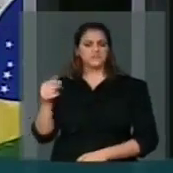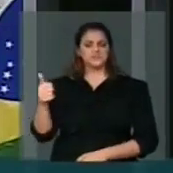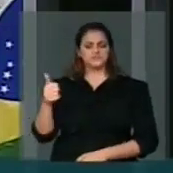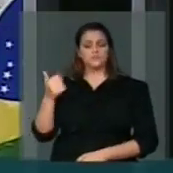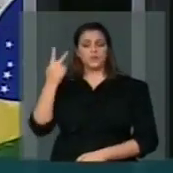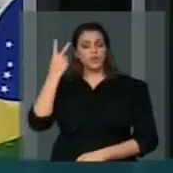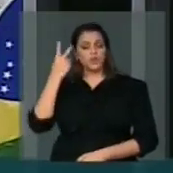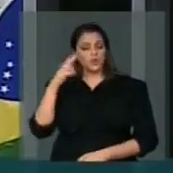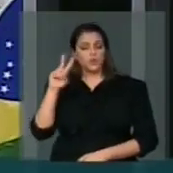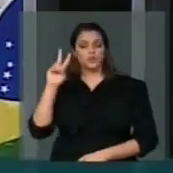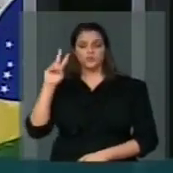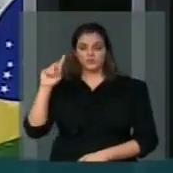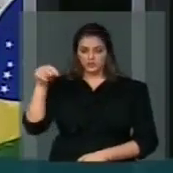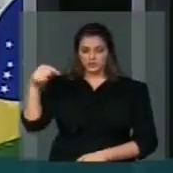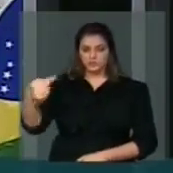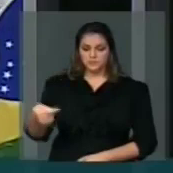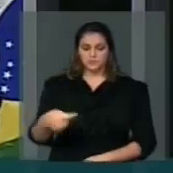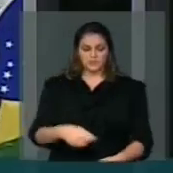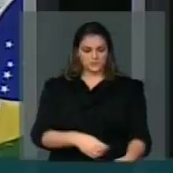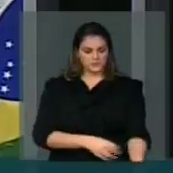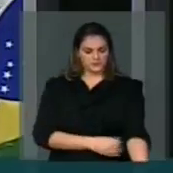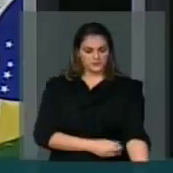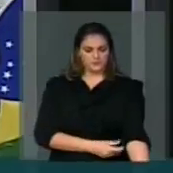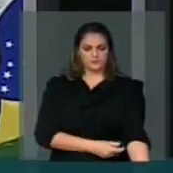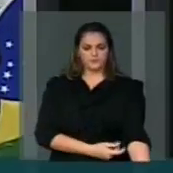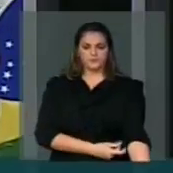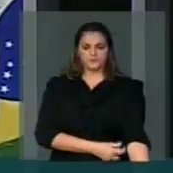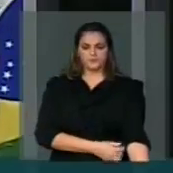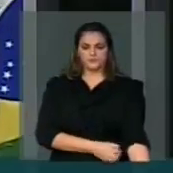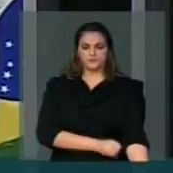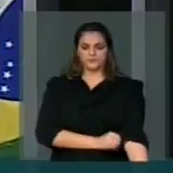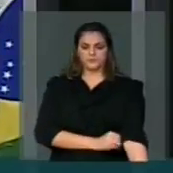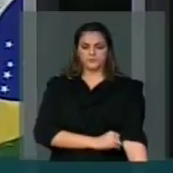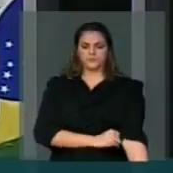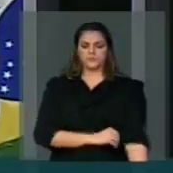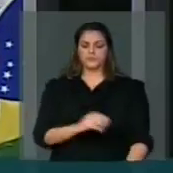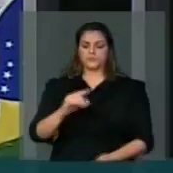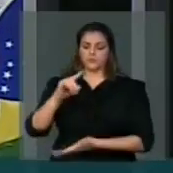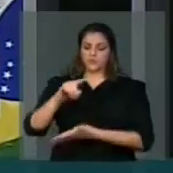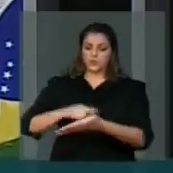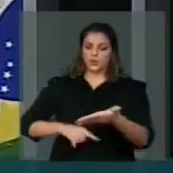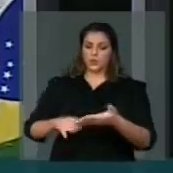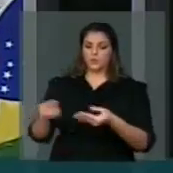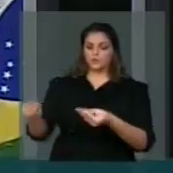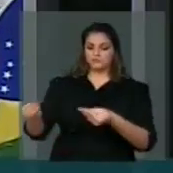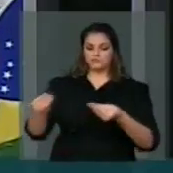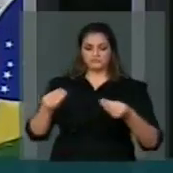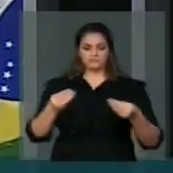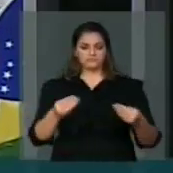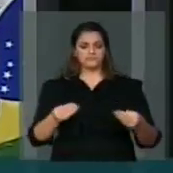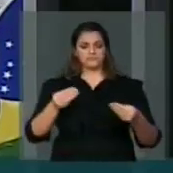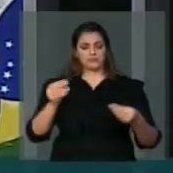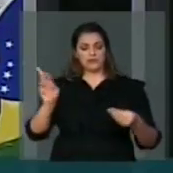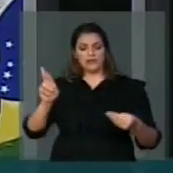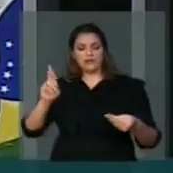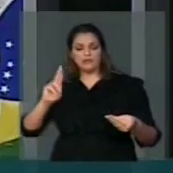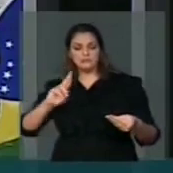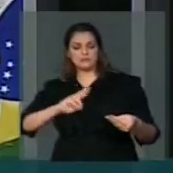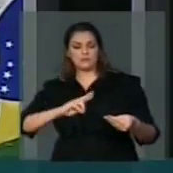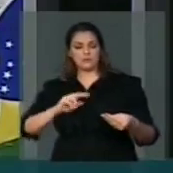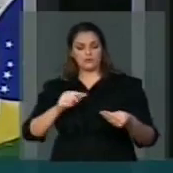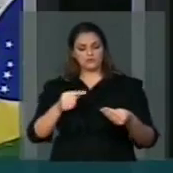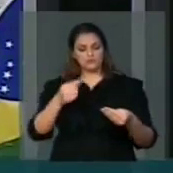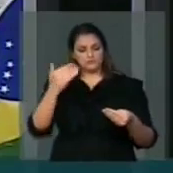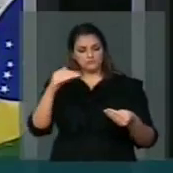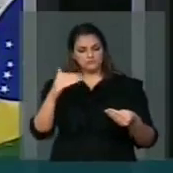dias depois, deputado, eu recebo do senhor Bechara as respostas sobre o